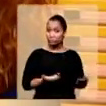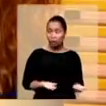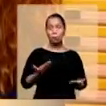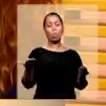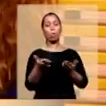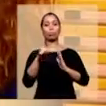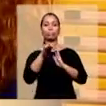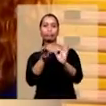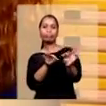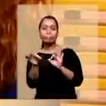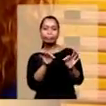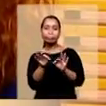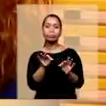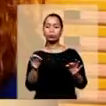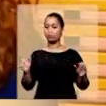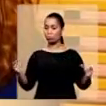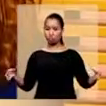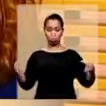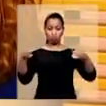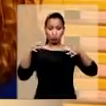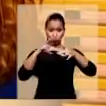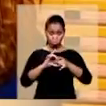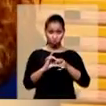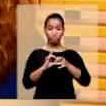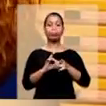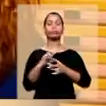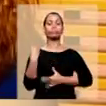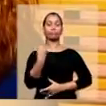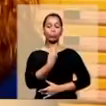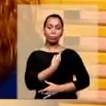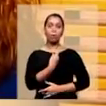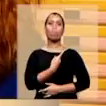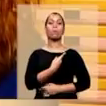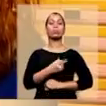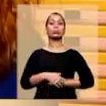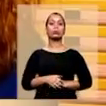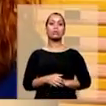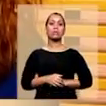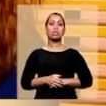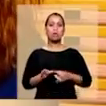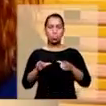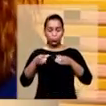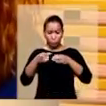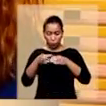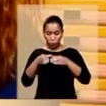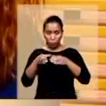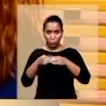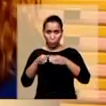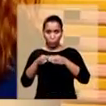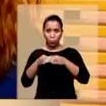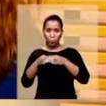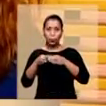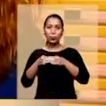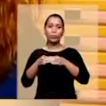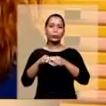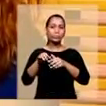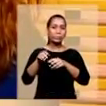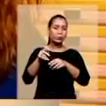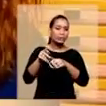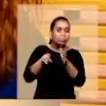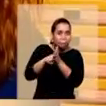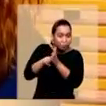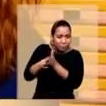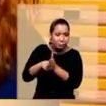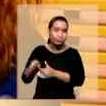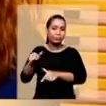a gente faz um planejamento em conjunto. Nós estamos resgatando a Comissão Municipal do Emprego, em que